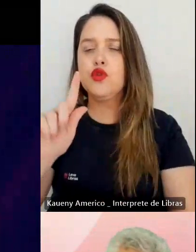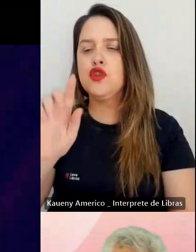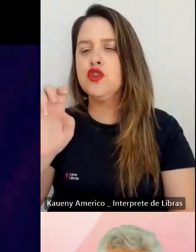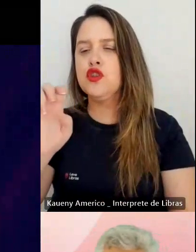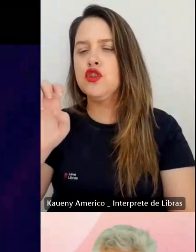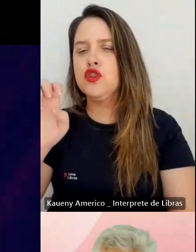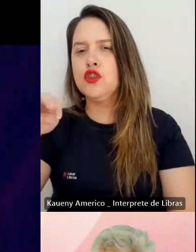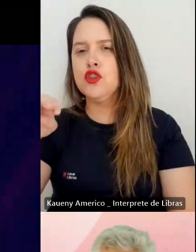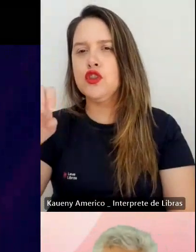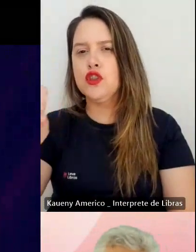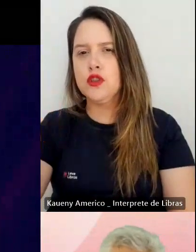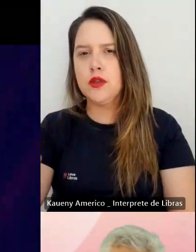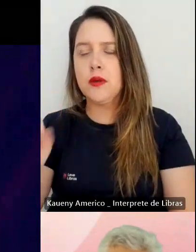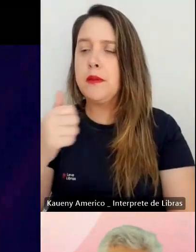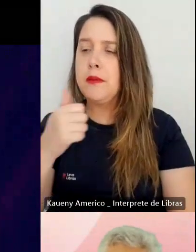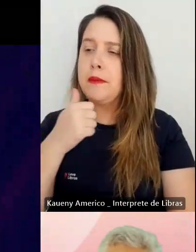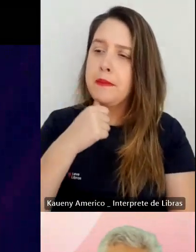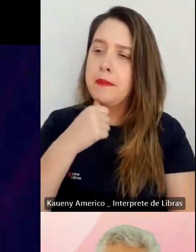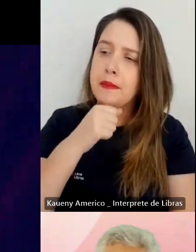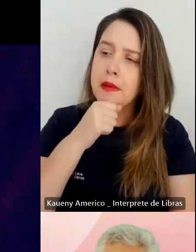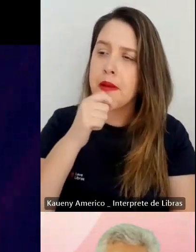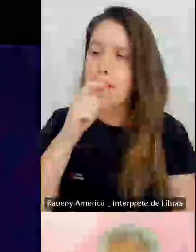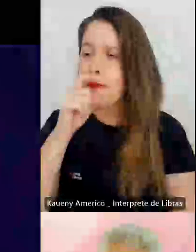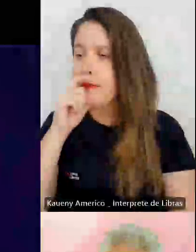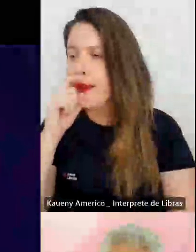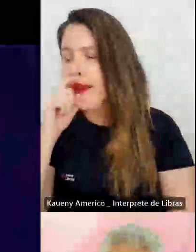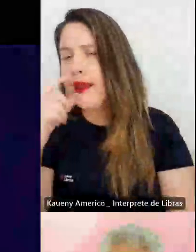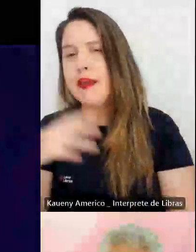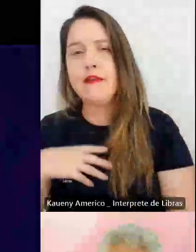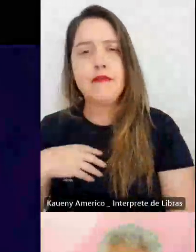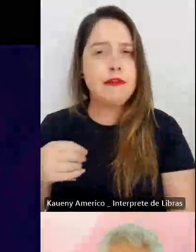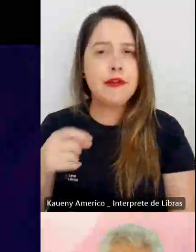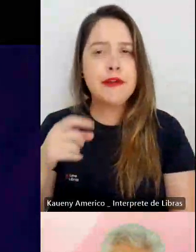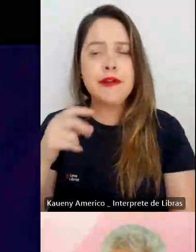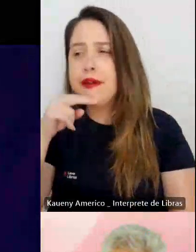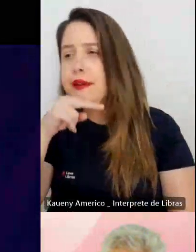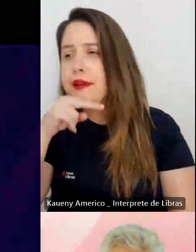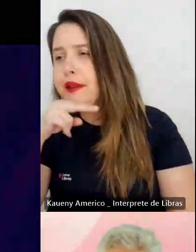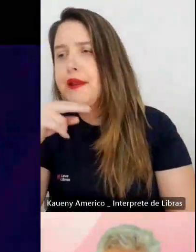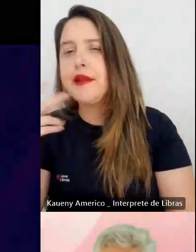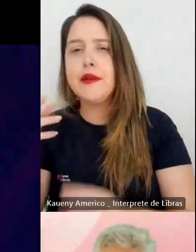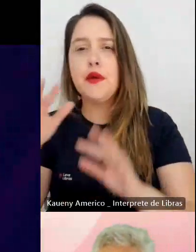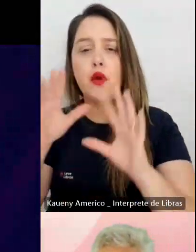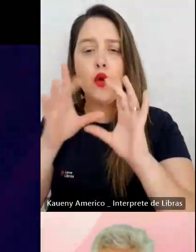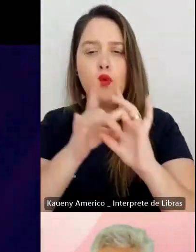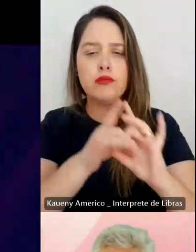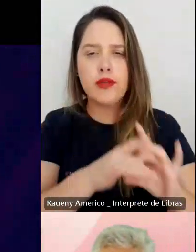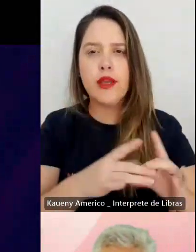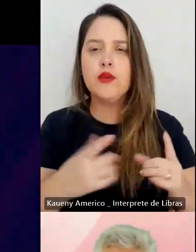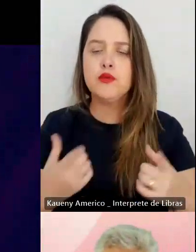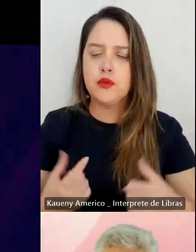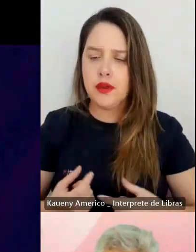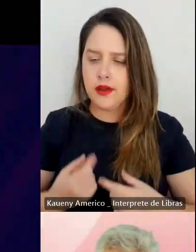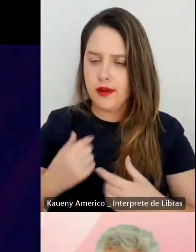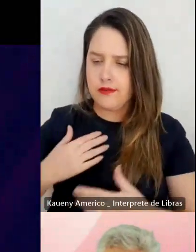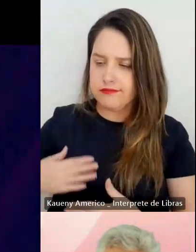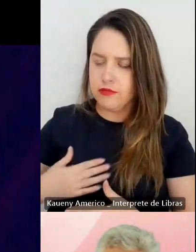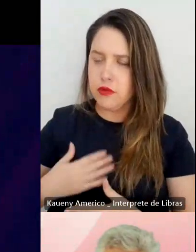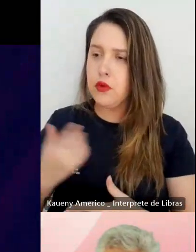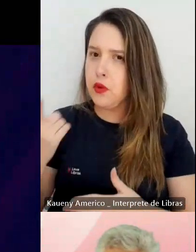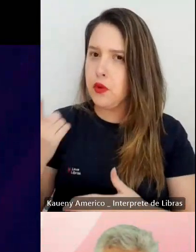pai passa para o filho, passa para o neto. No contexto do câncer de mama, hoje a gente já consegue identificar dois